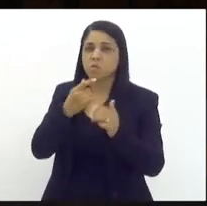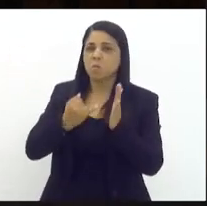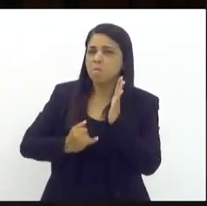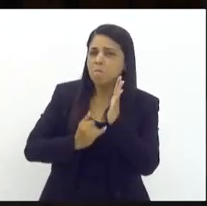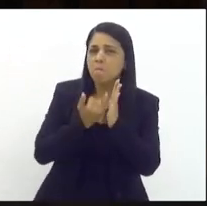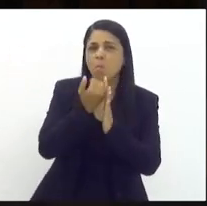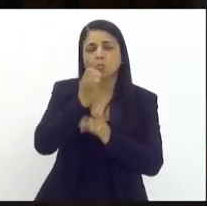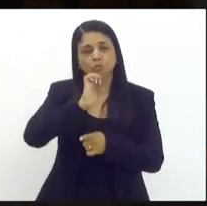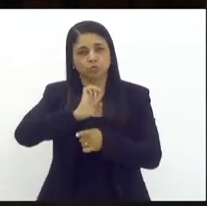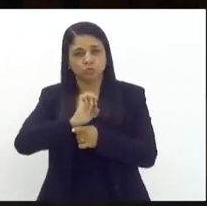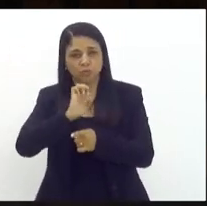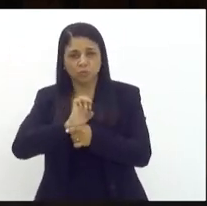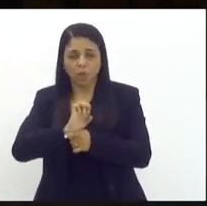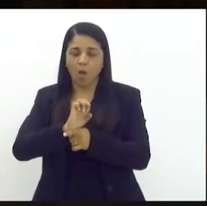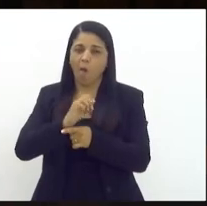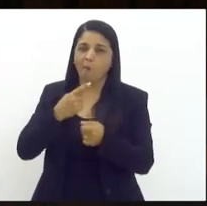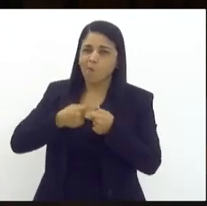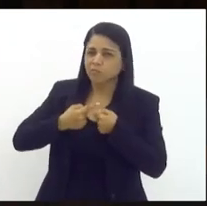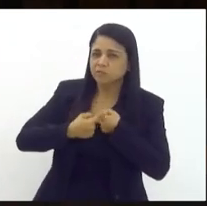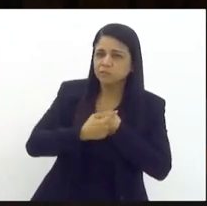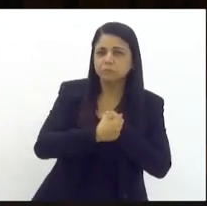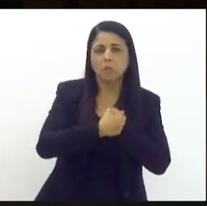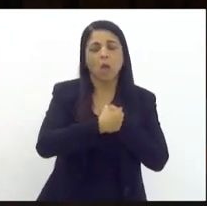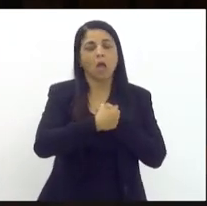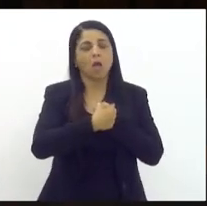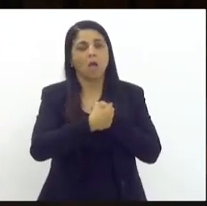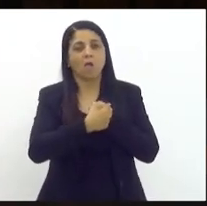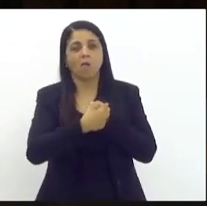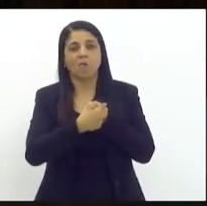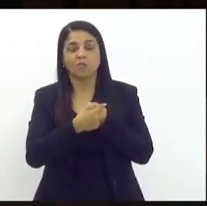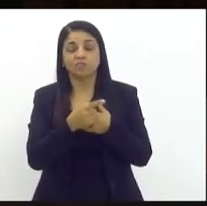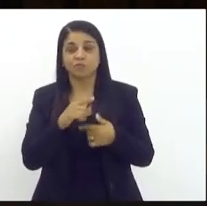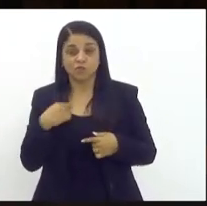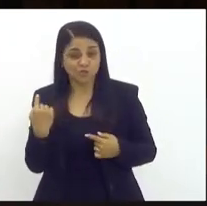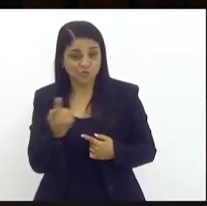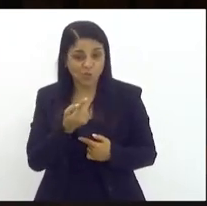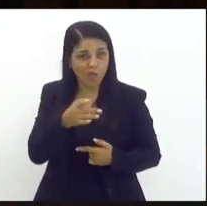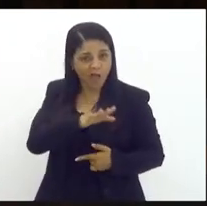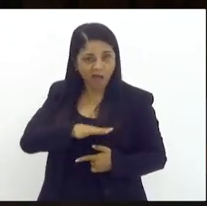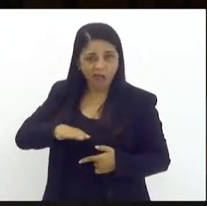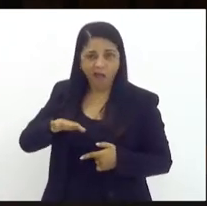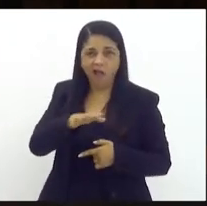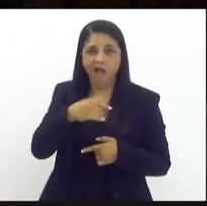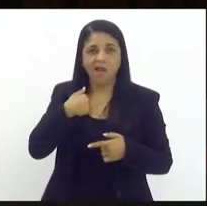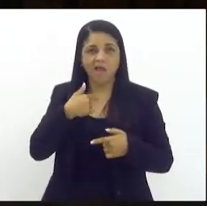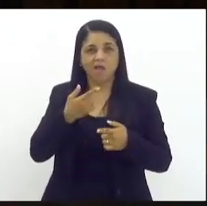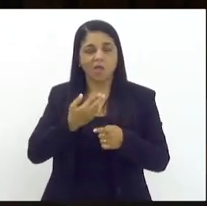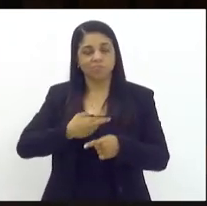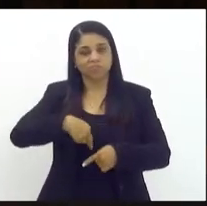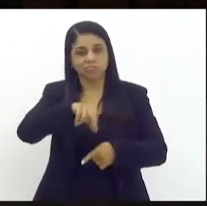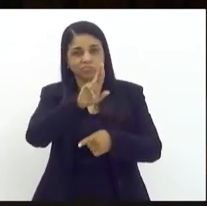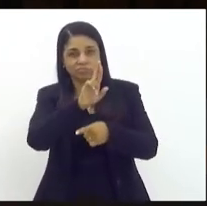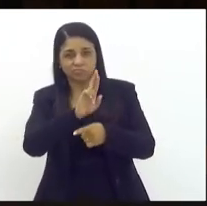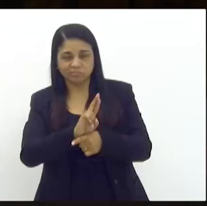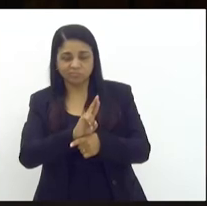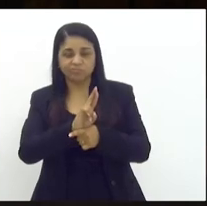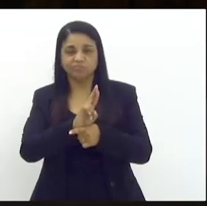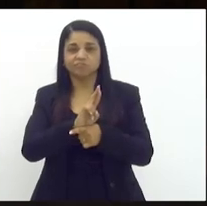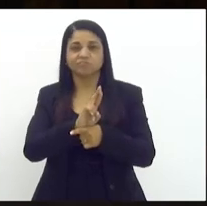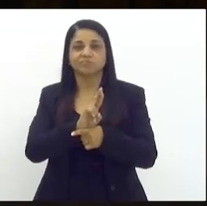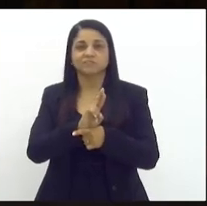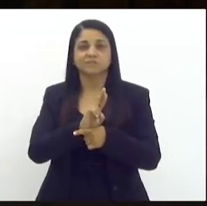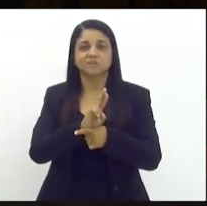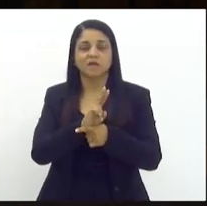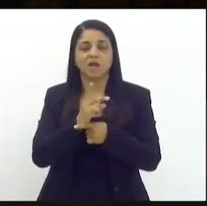Posses municipais e nós que somos da área né Eu sou da carreira de auditor da Receita Federal do Brasil